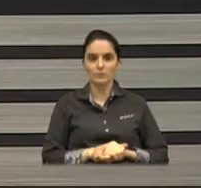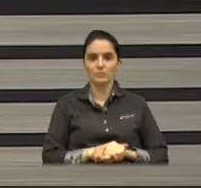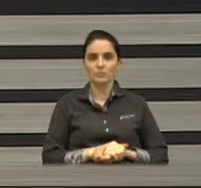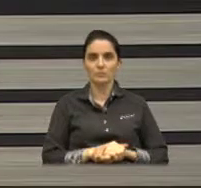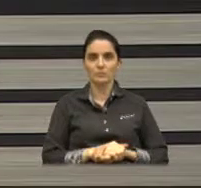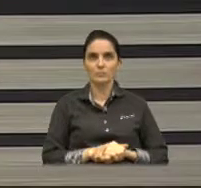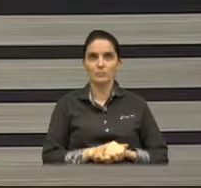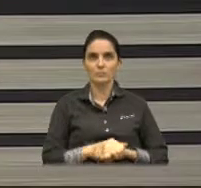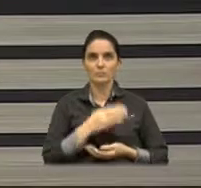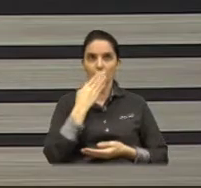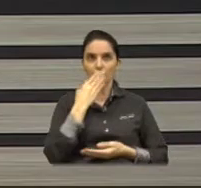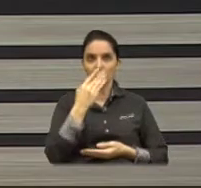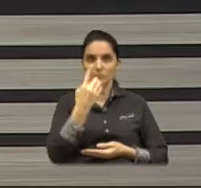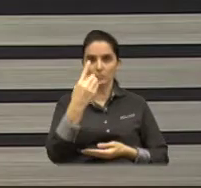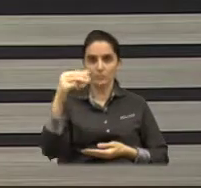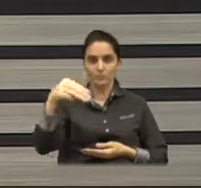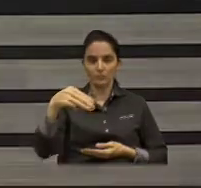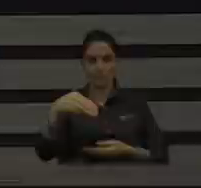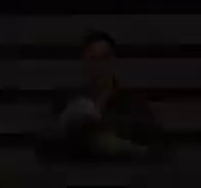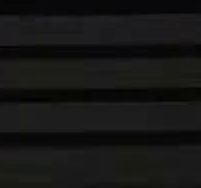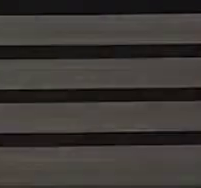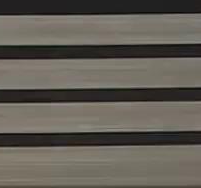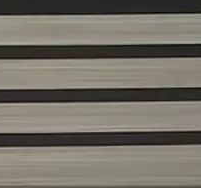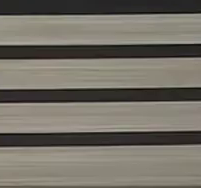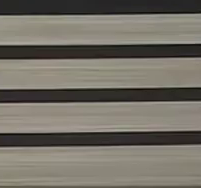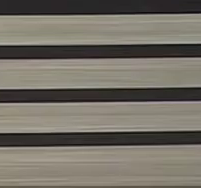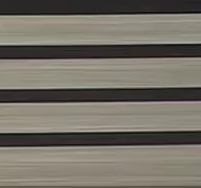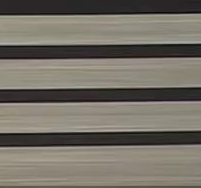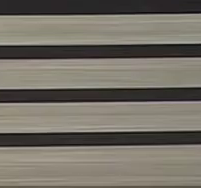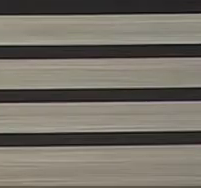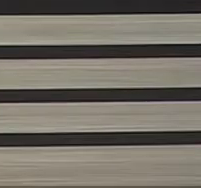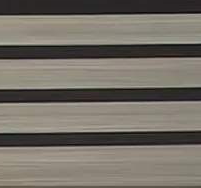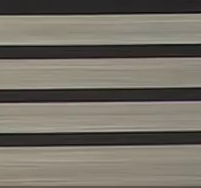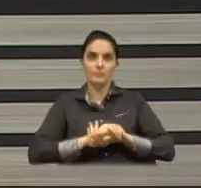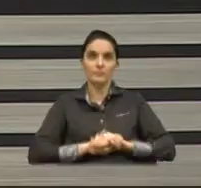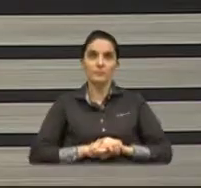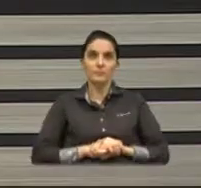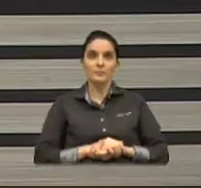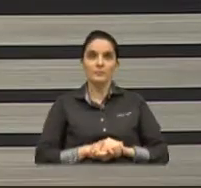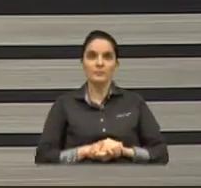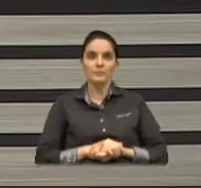Eu peço suspensão por um minuto, por favor. A sessão...